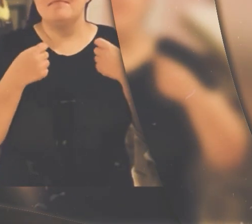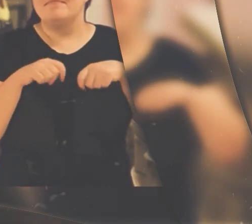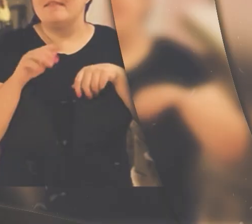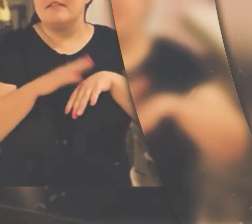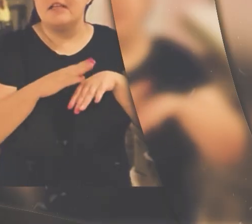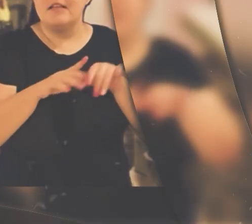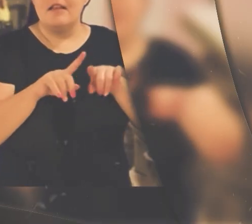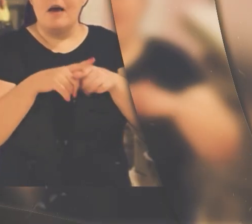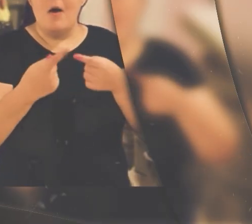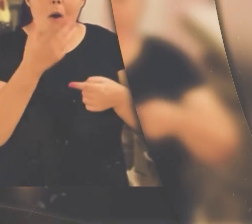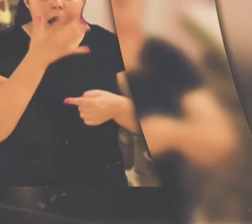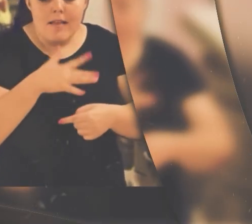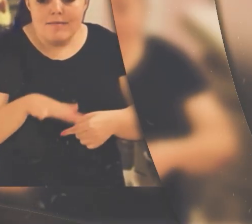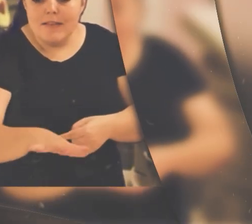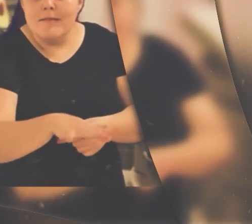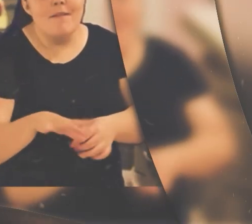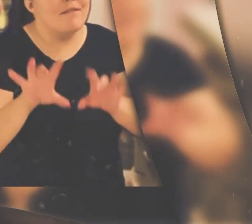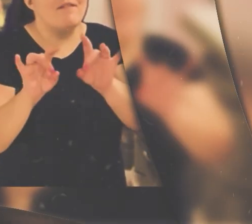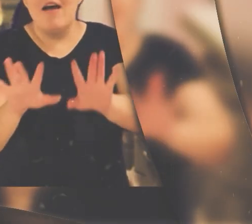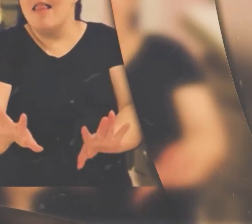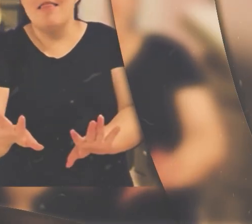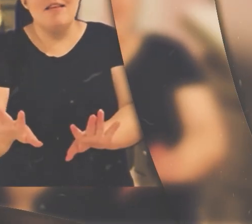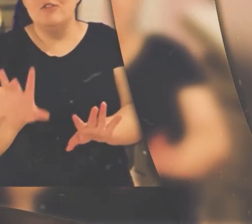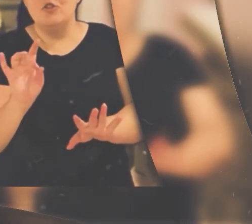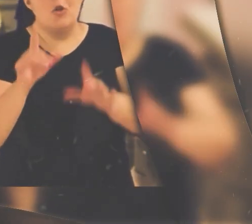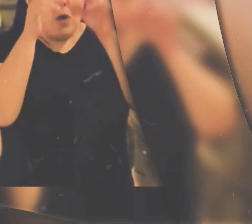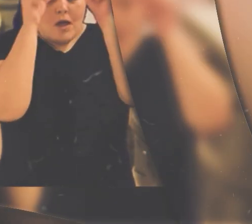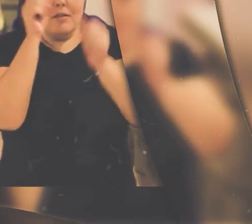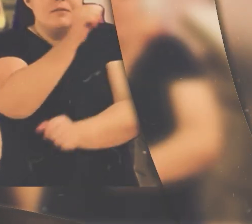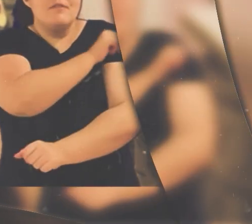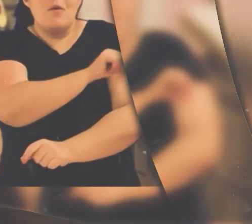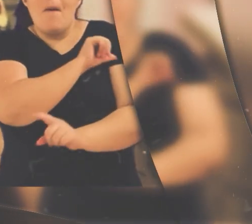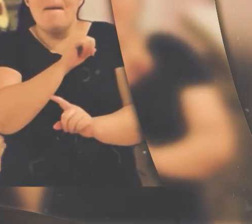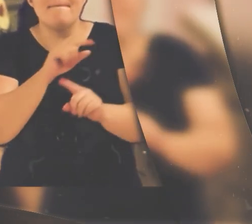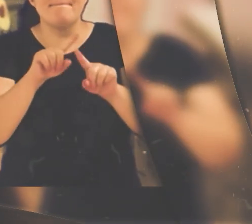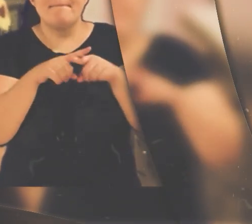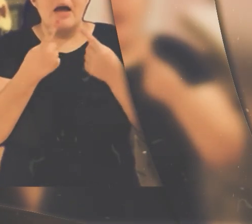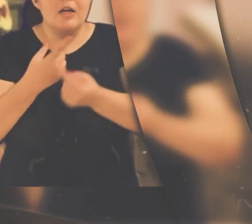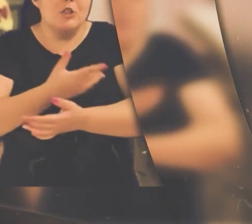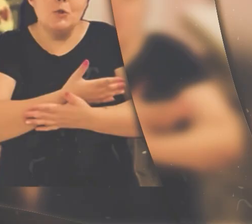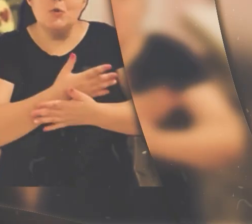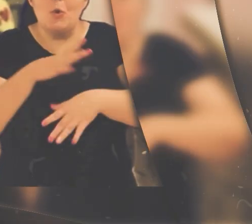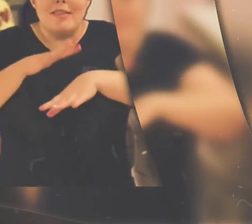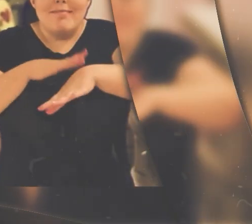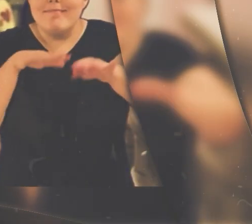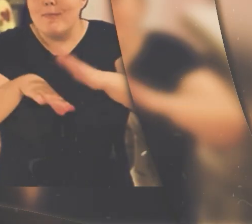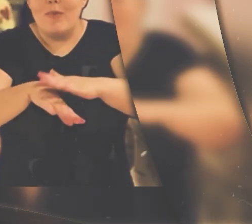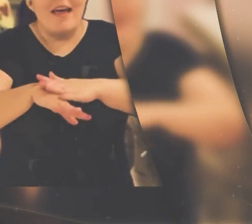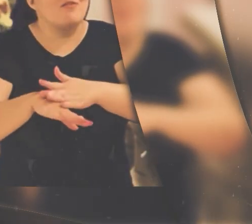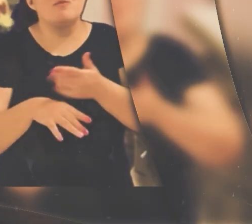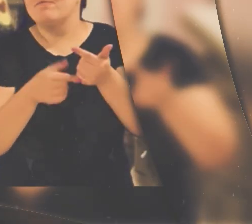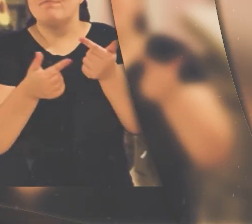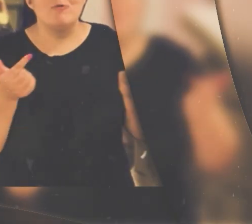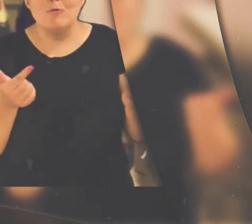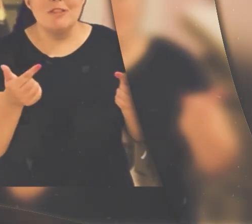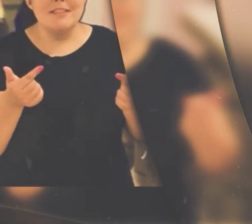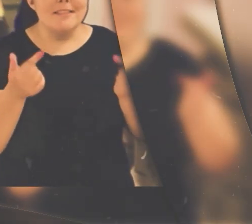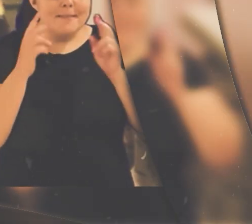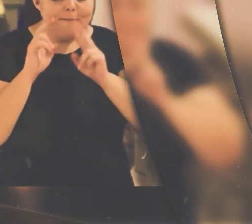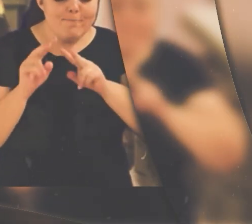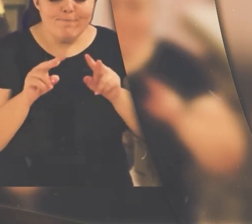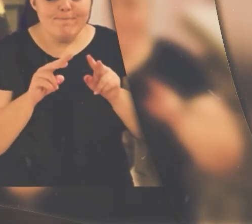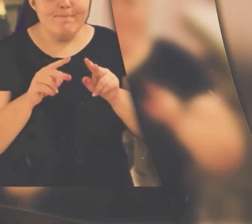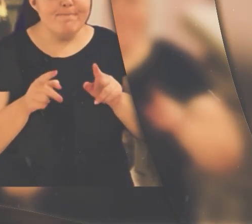e as crianças ficavam então sendo atendidas fisicamente, mas sem o colo, e o ser humano precisa do tato. Nesse